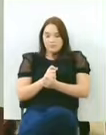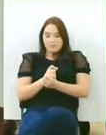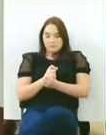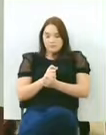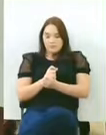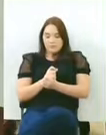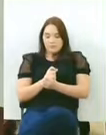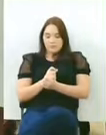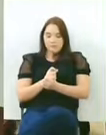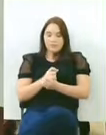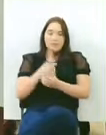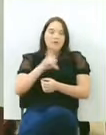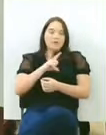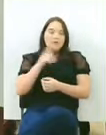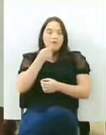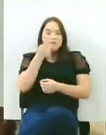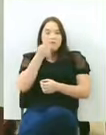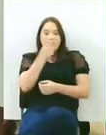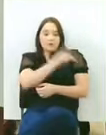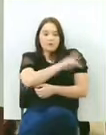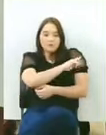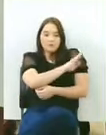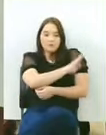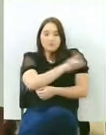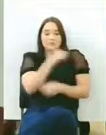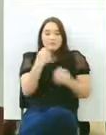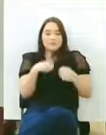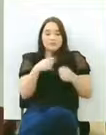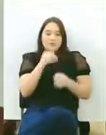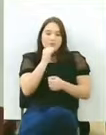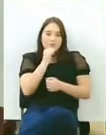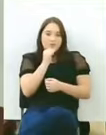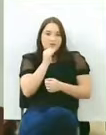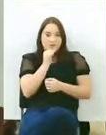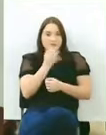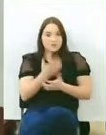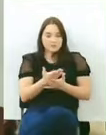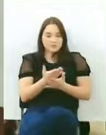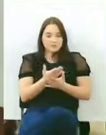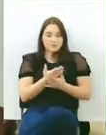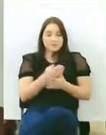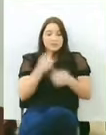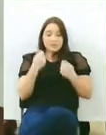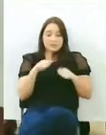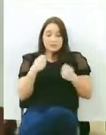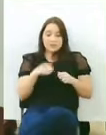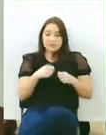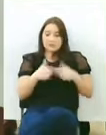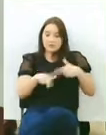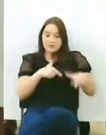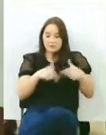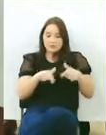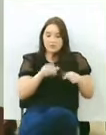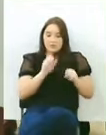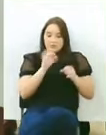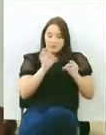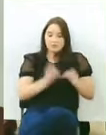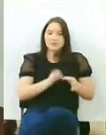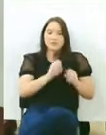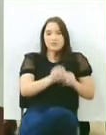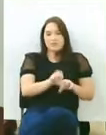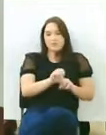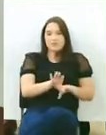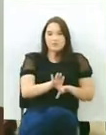Logo, a palavra de Deus diz que os presbíteros devem ser exemplos de conduta. Eles devem ser aptos para